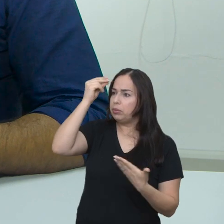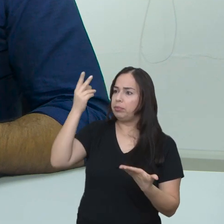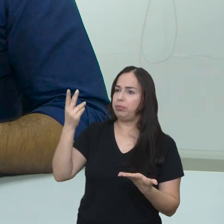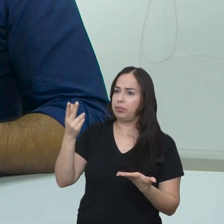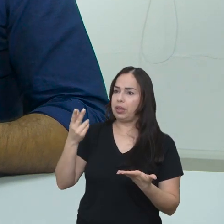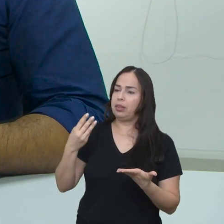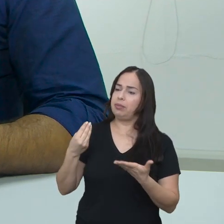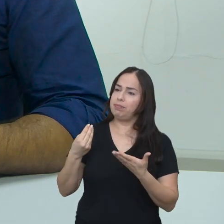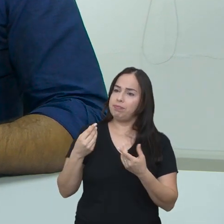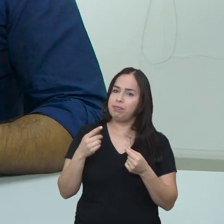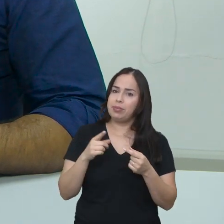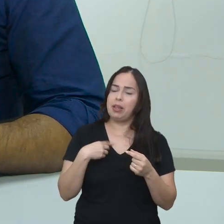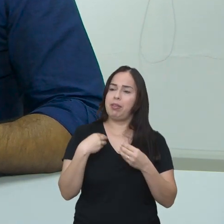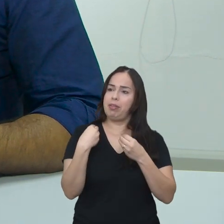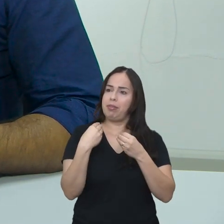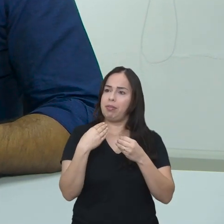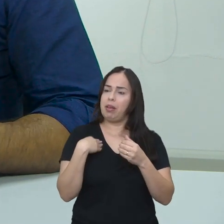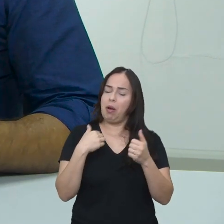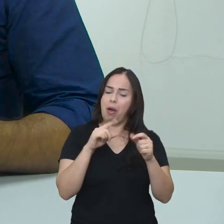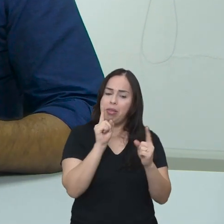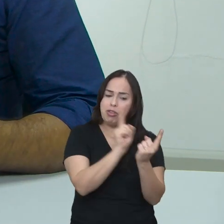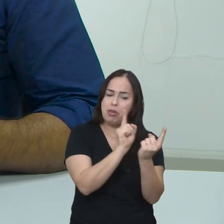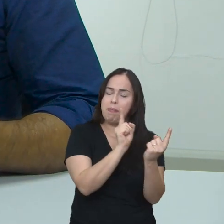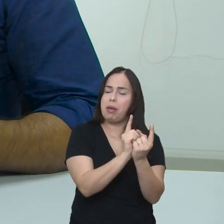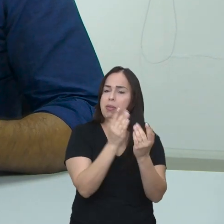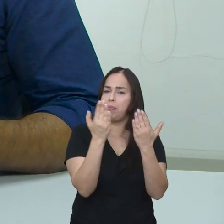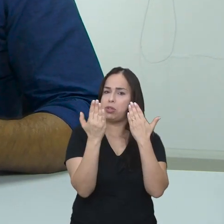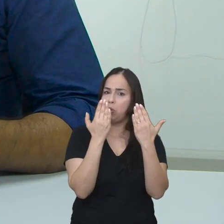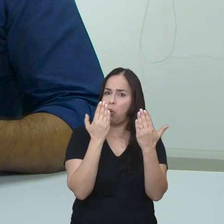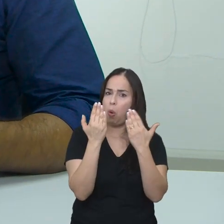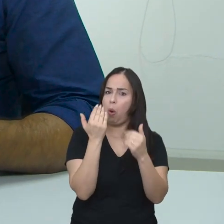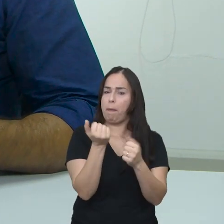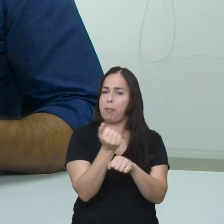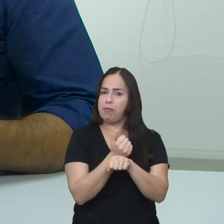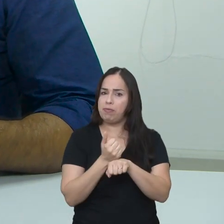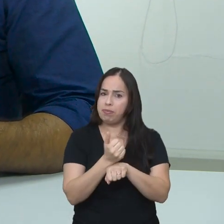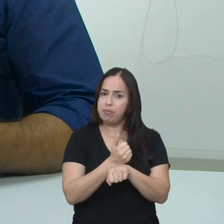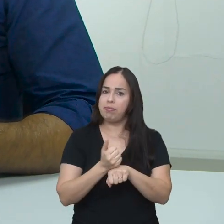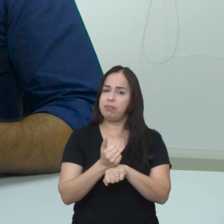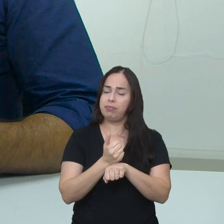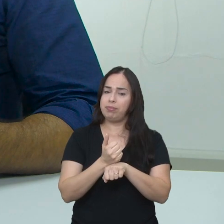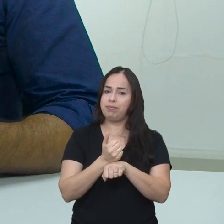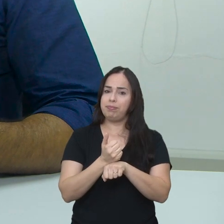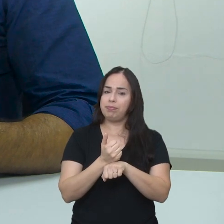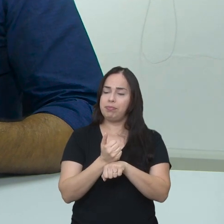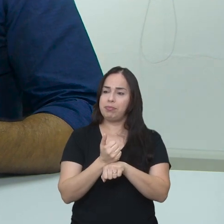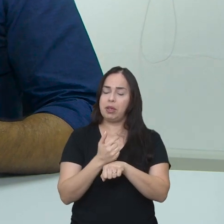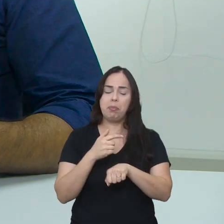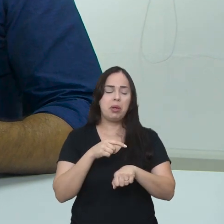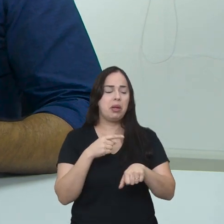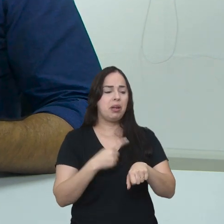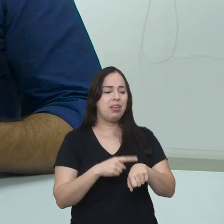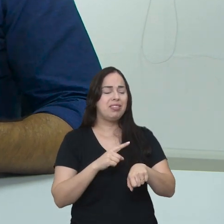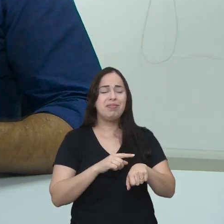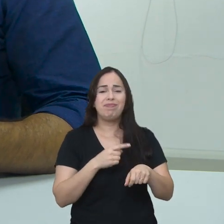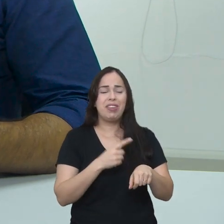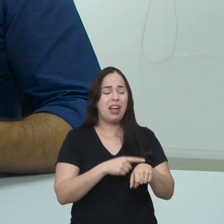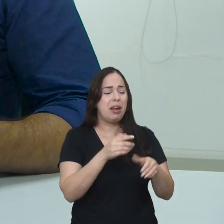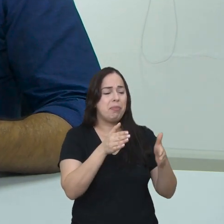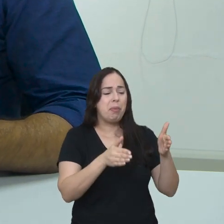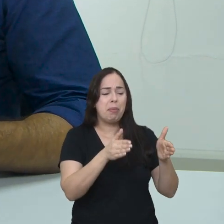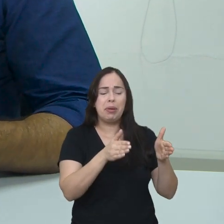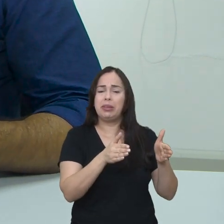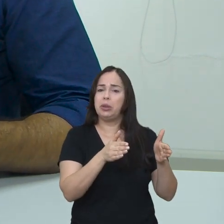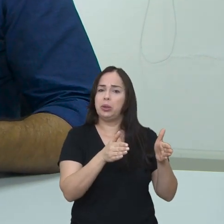pede nesse projeto que a prefeitura disponibiliza um psicólogo para que possa estar